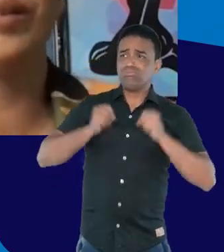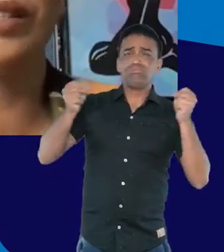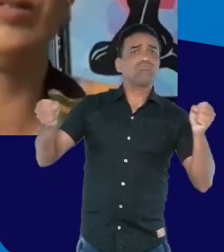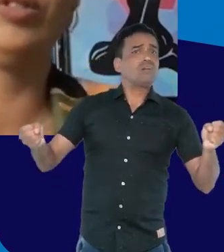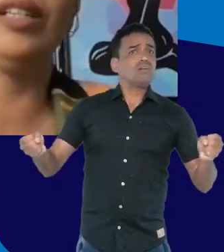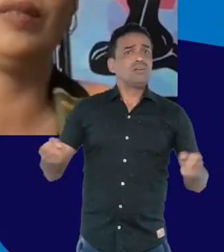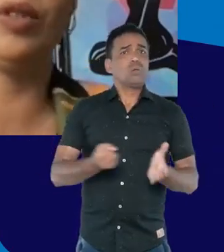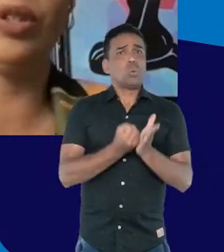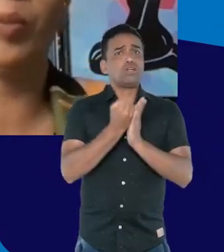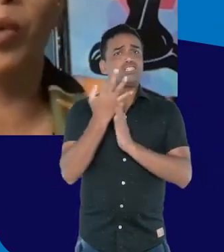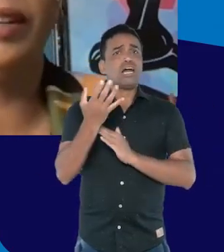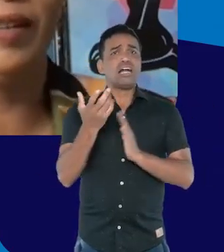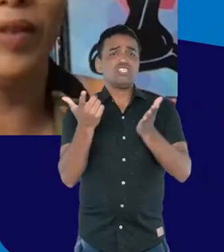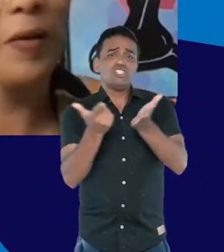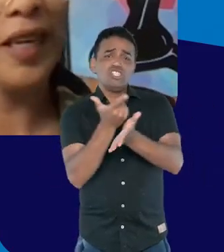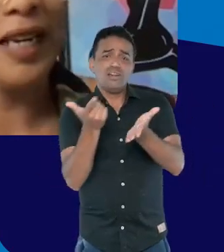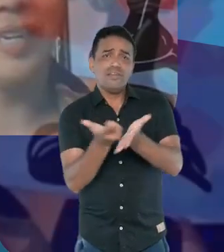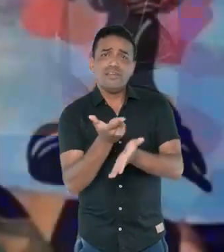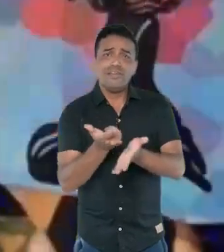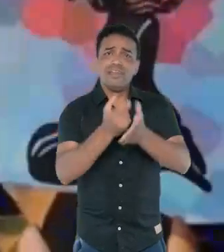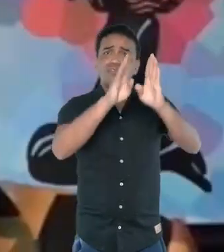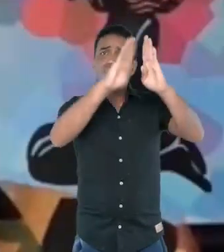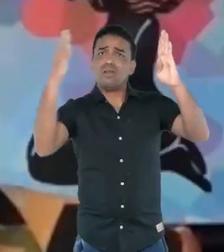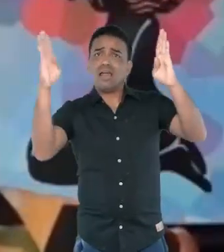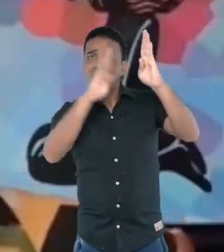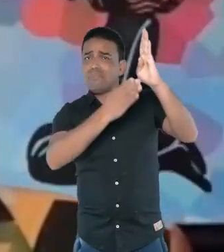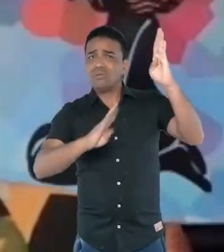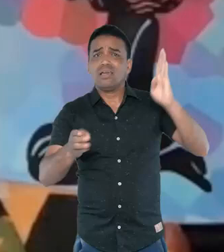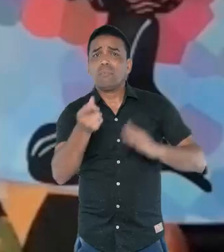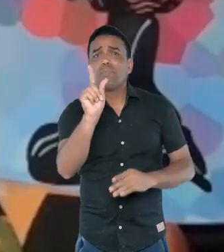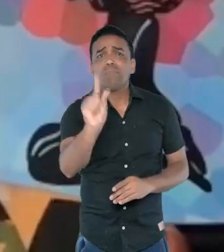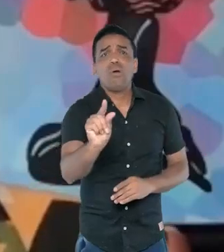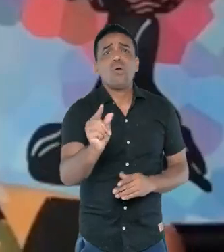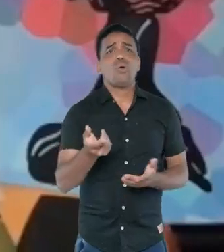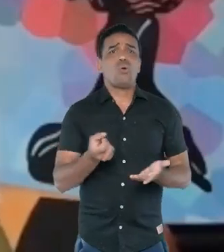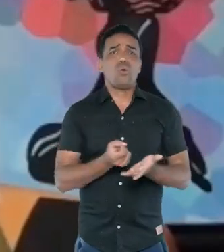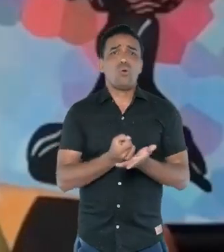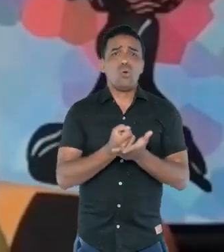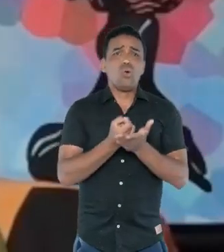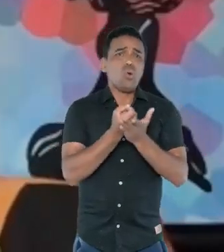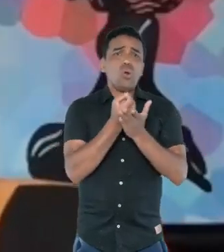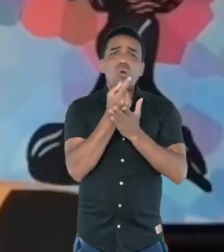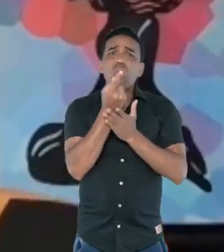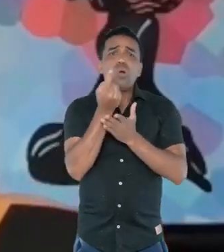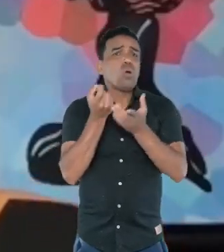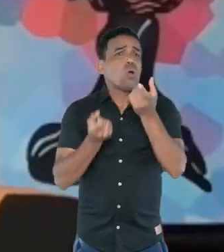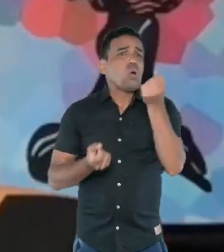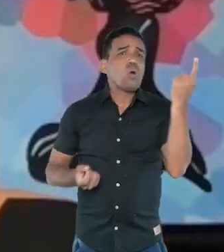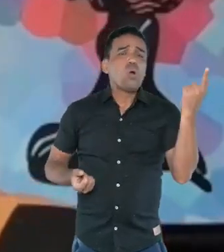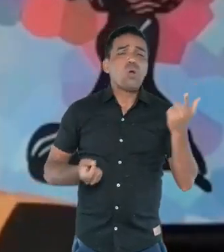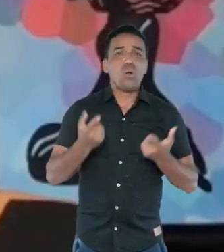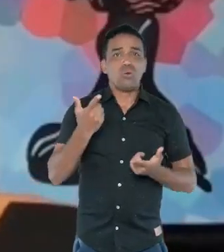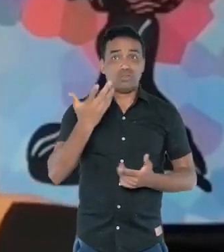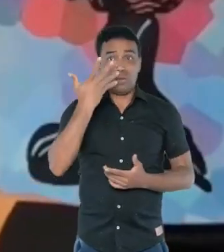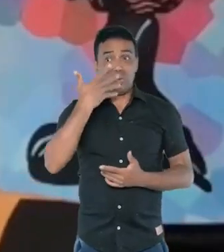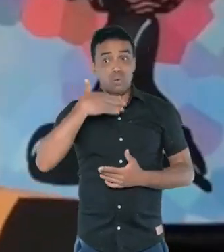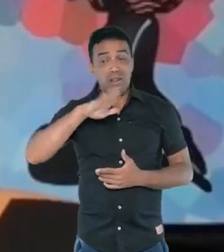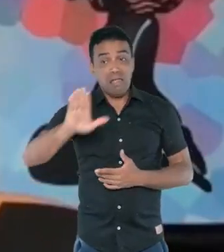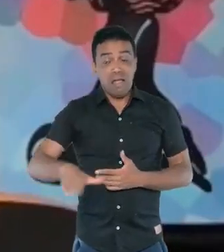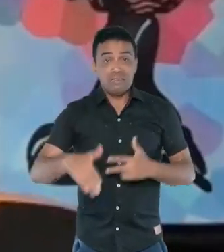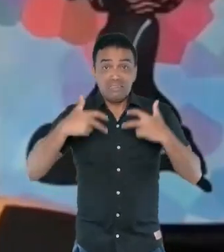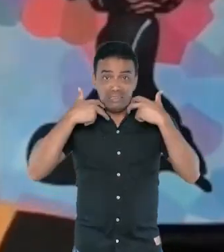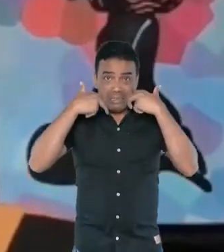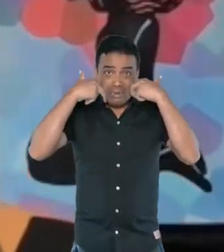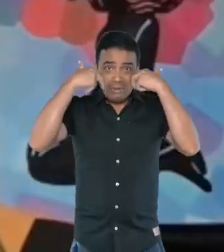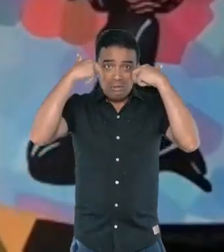o número reduzido de livros disponível e muito corajosa de, mesmo sendo uma criança introvertida,